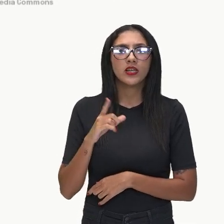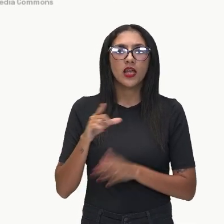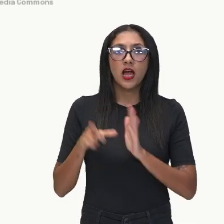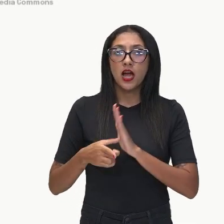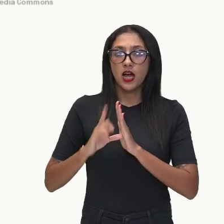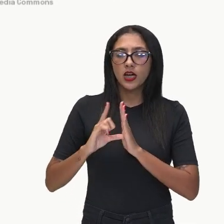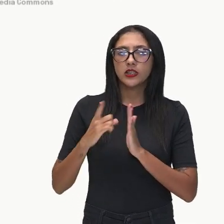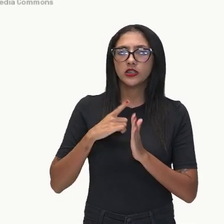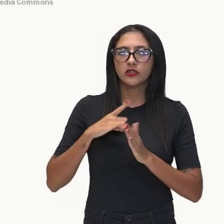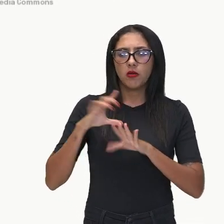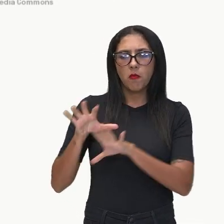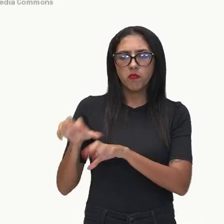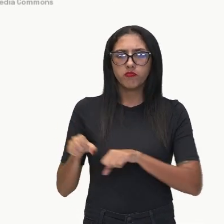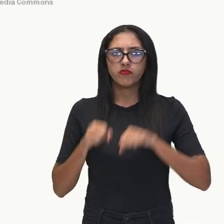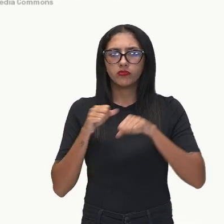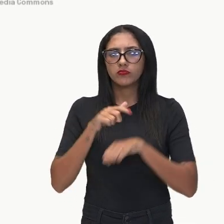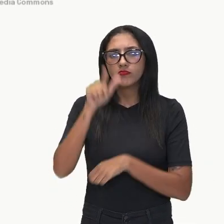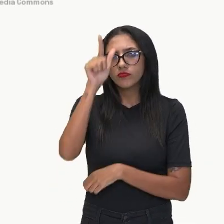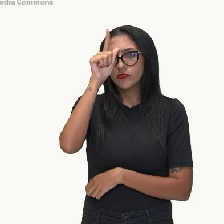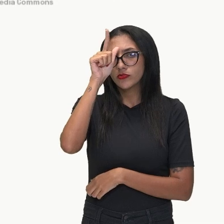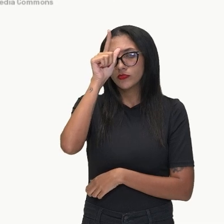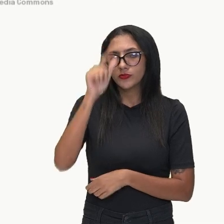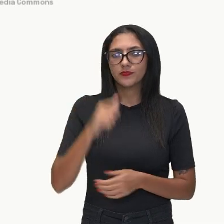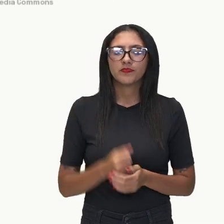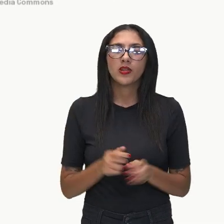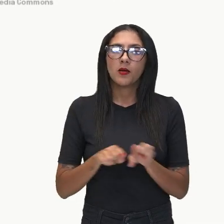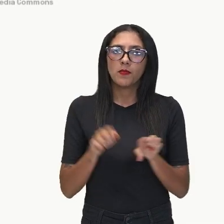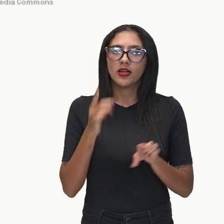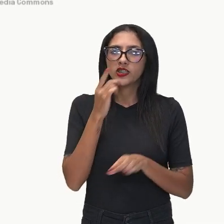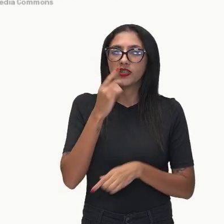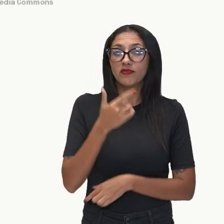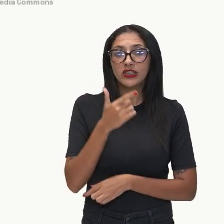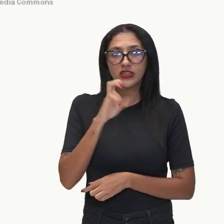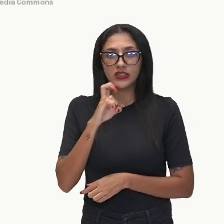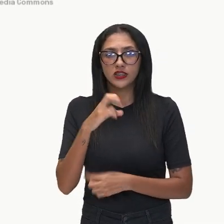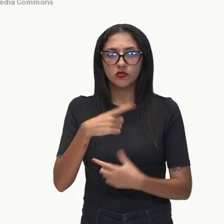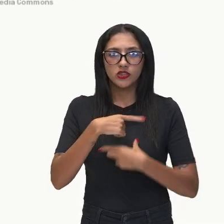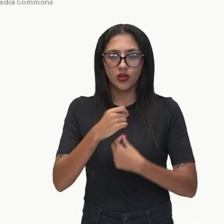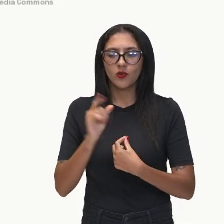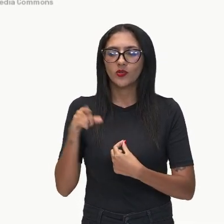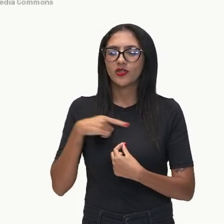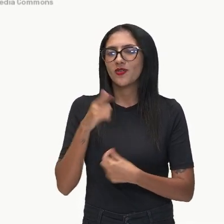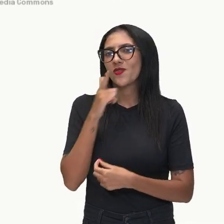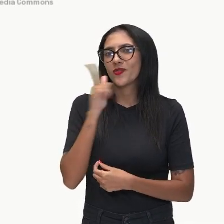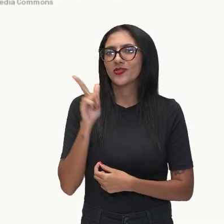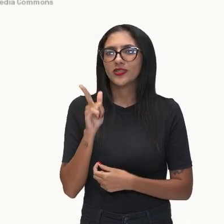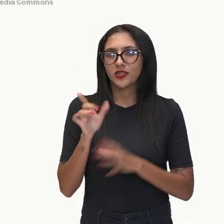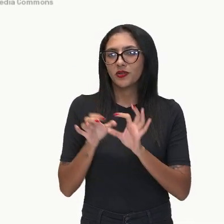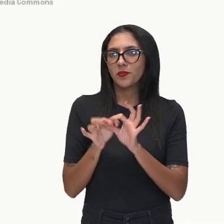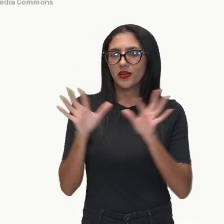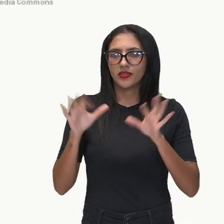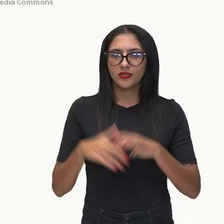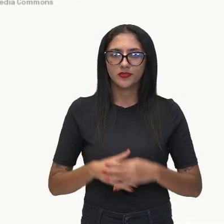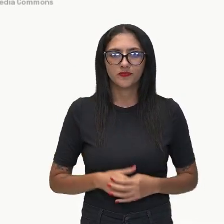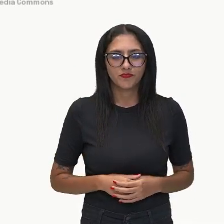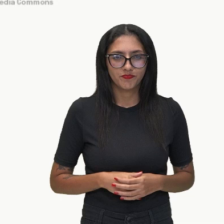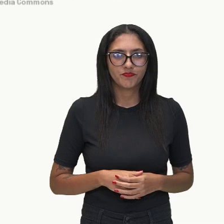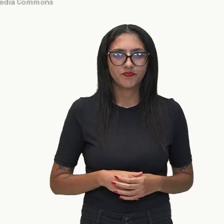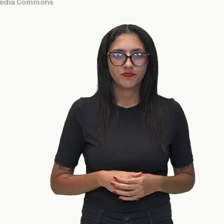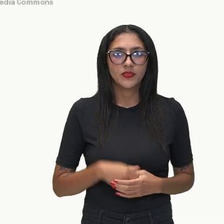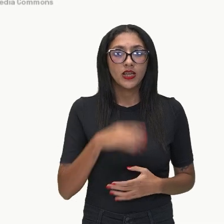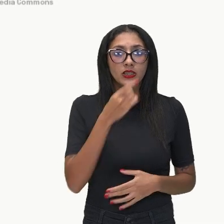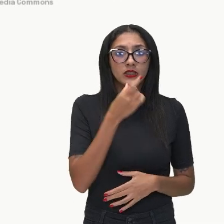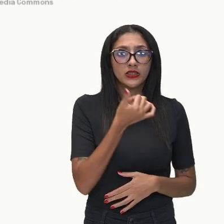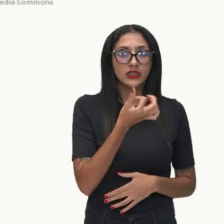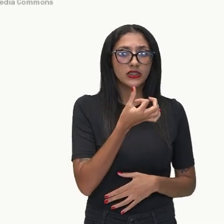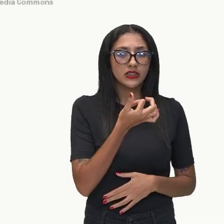alemães e nós tivemos lá em 25 de agosto daquele ano a liberação de Paris. Em 16 de dezembro, início da